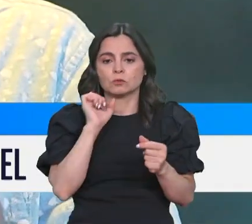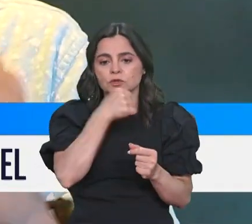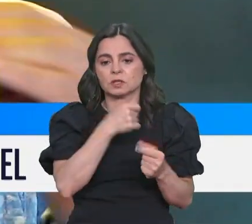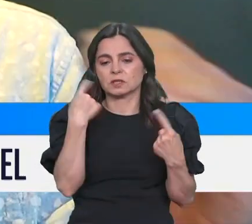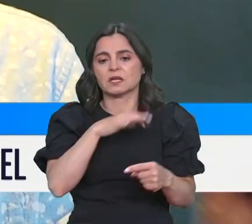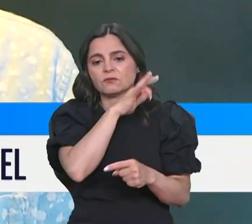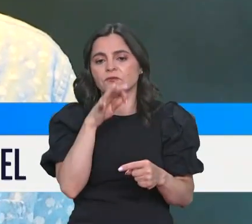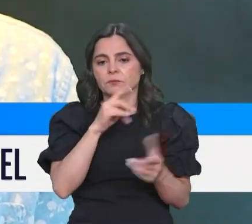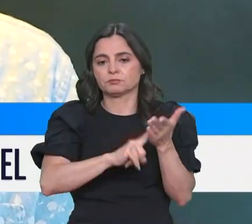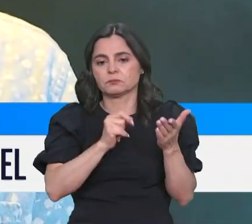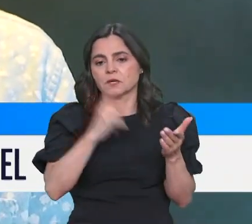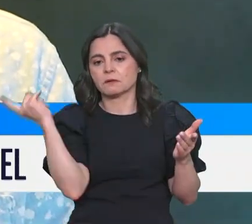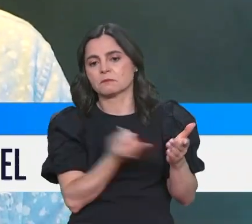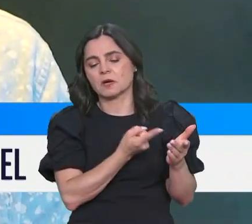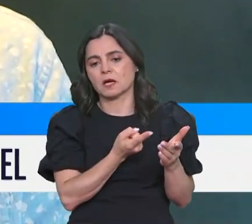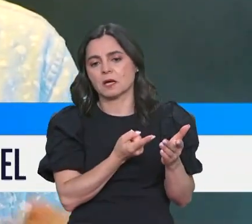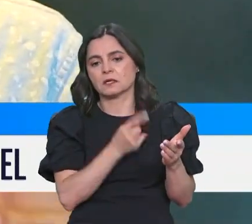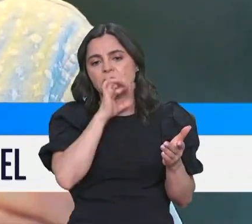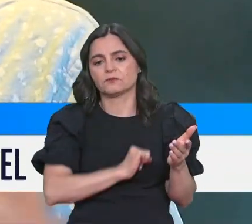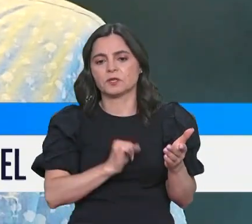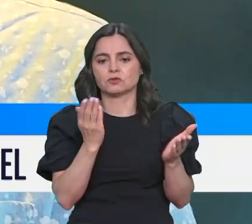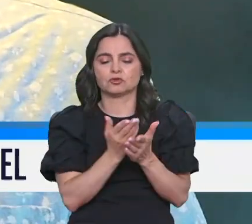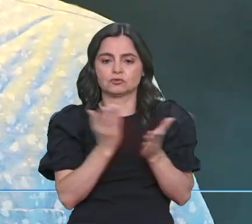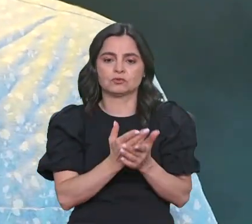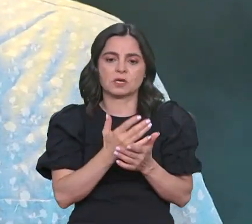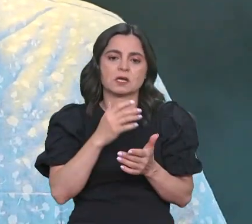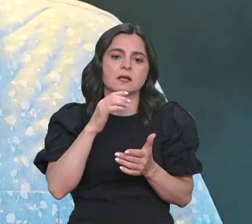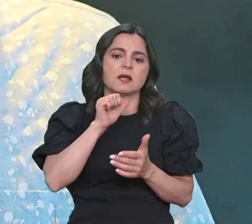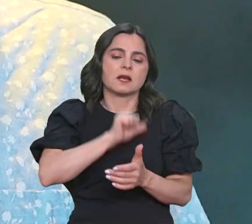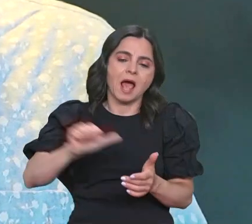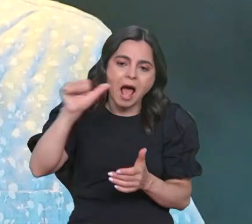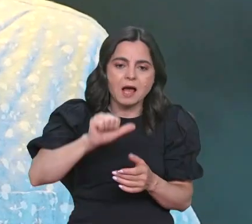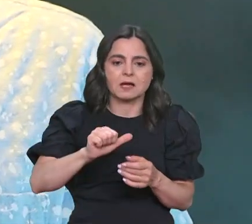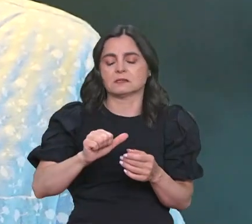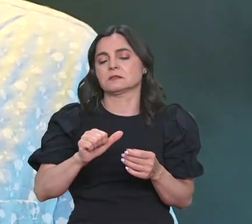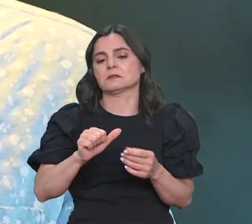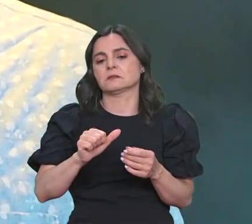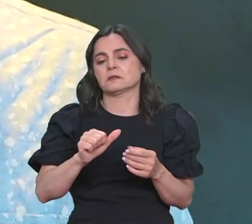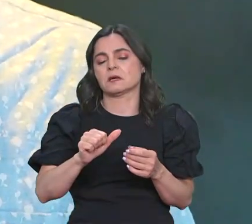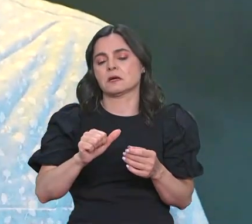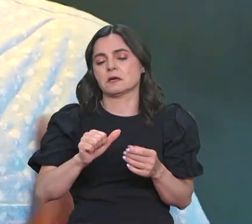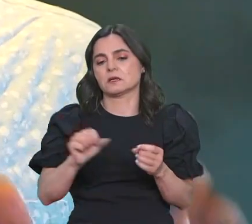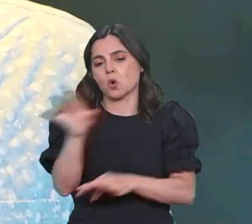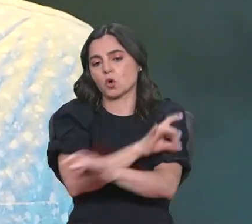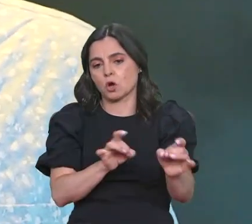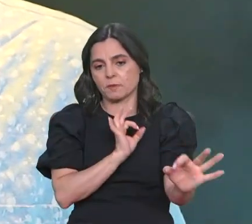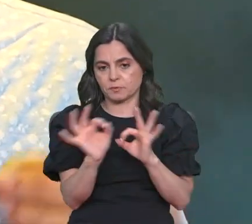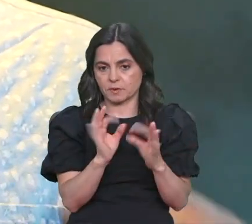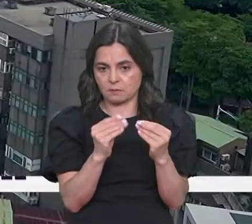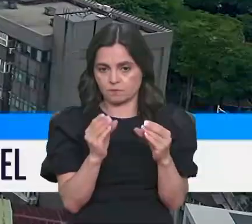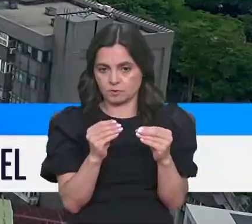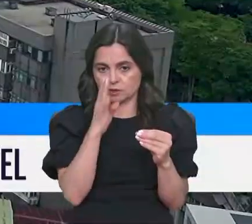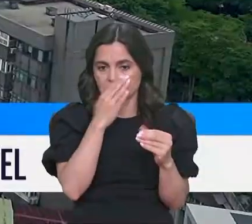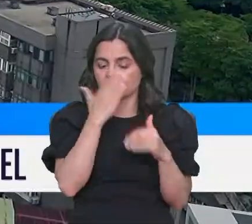Unidos, mandam os filhos estudar em outros países da Ásia, em Singapura, na Europa. E estão preparados, muitos deles, se